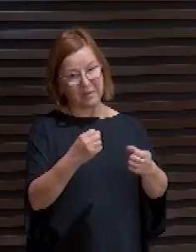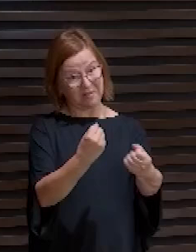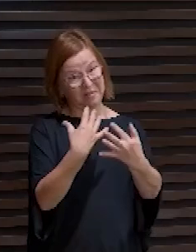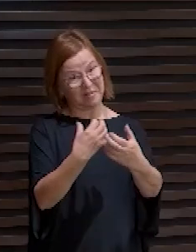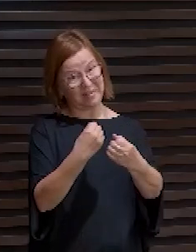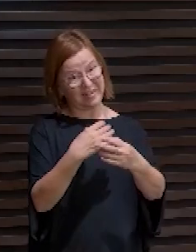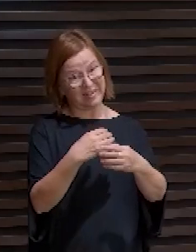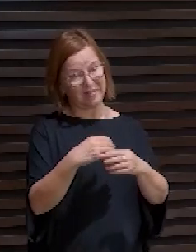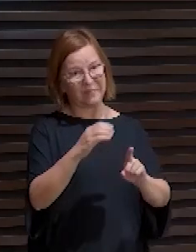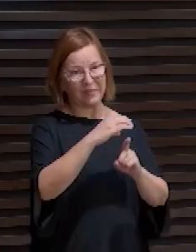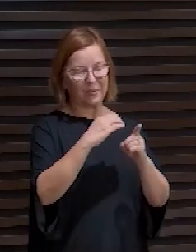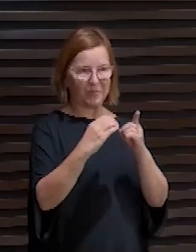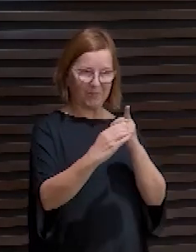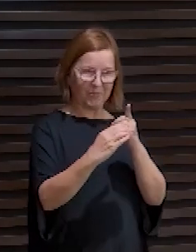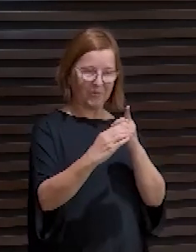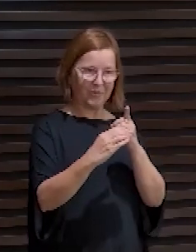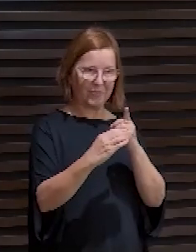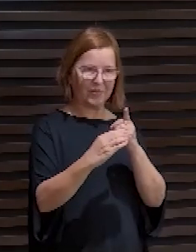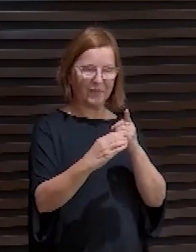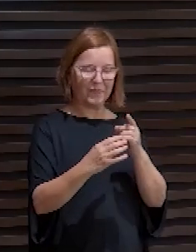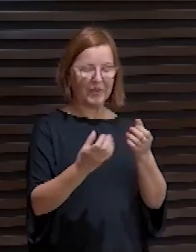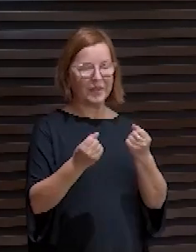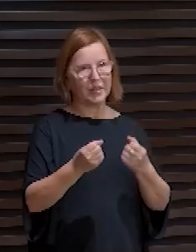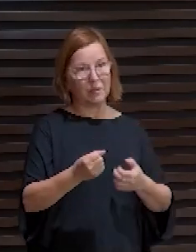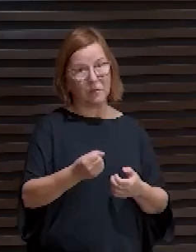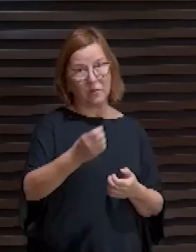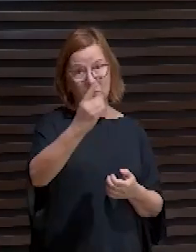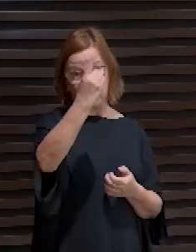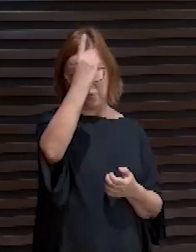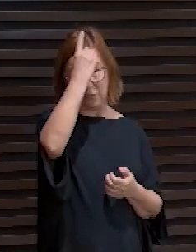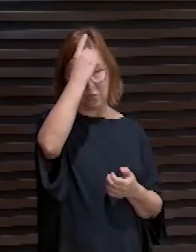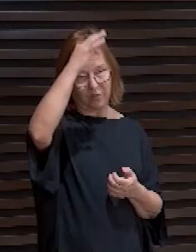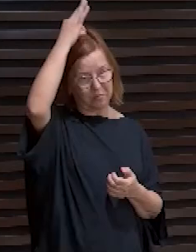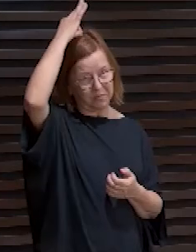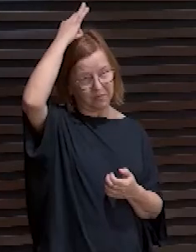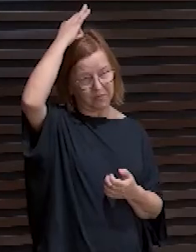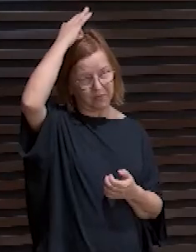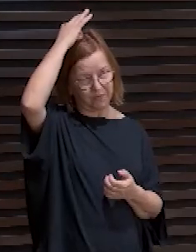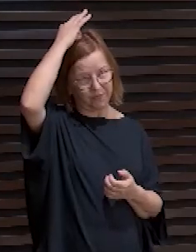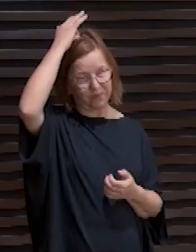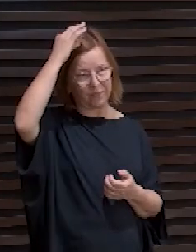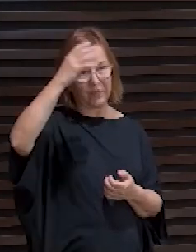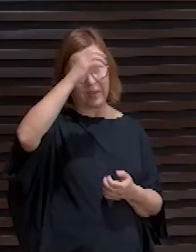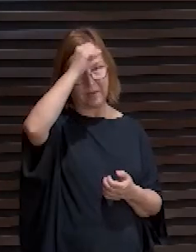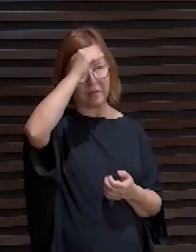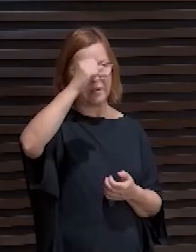reunião do povo de Deus que exercemos os dons espirituais, ouvimos a exposição das